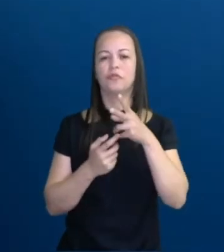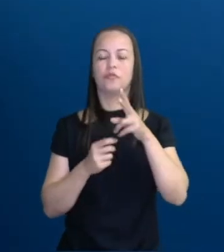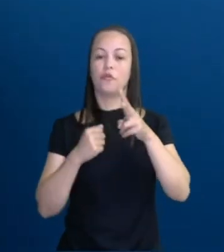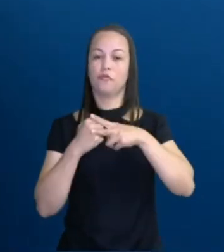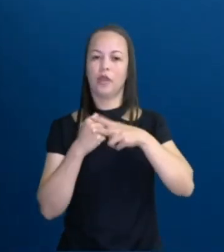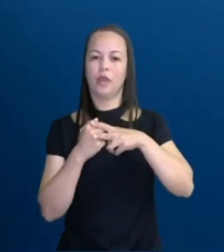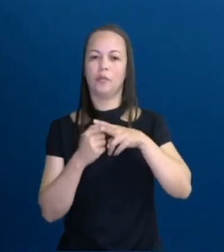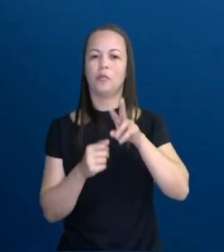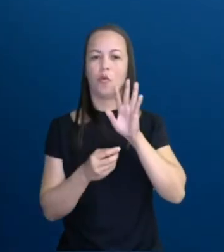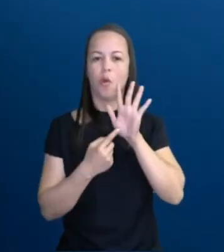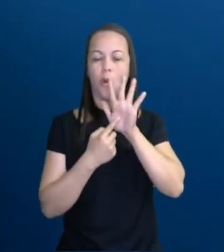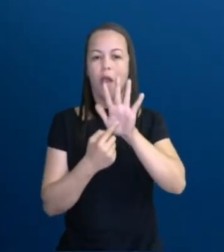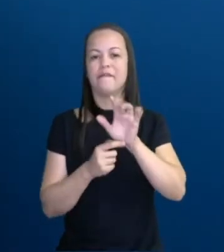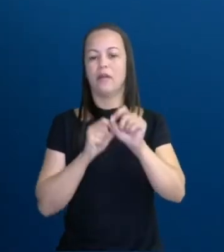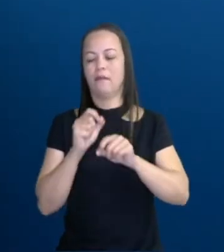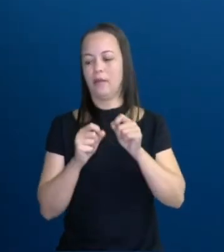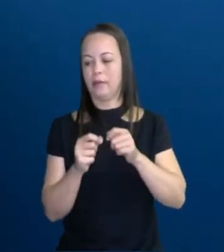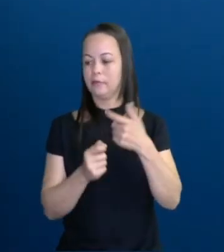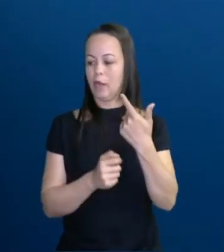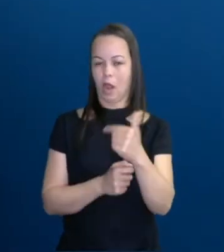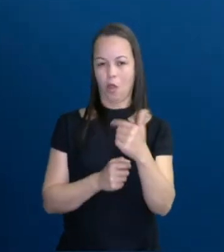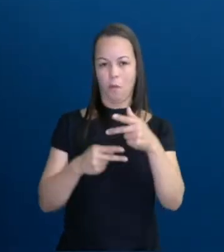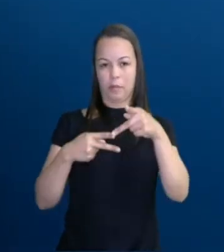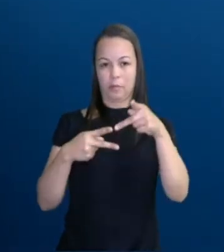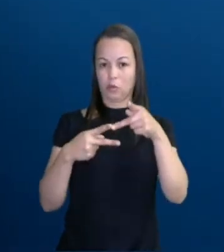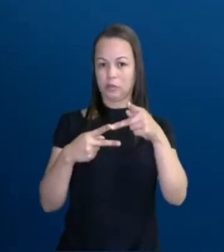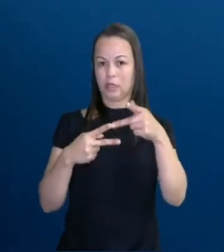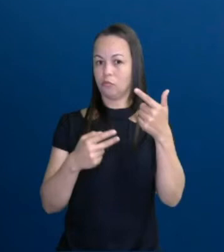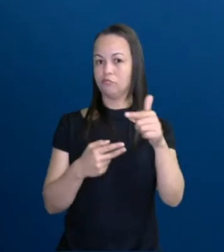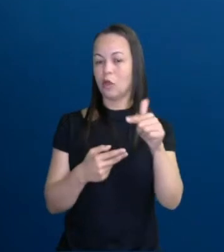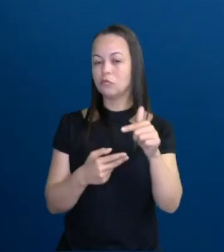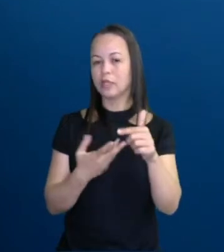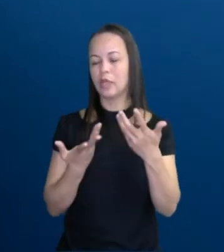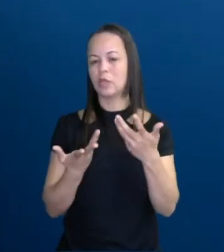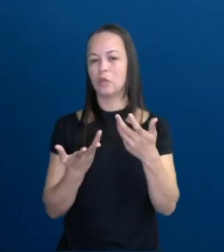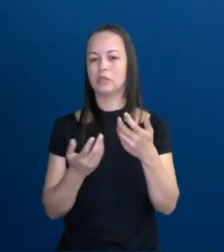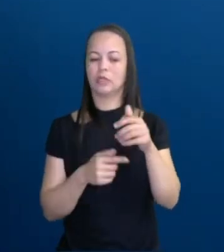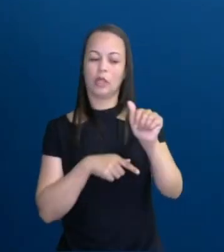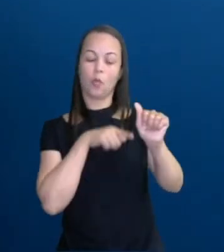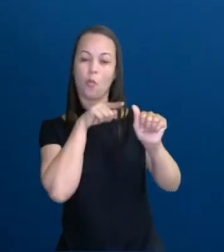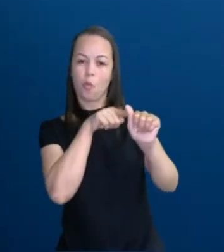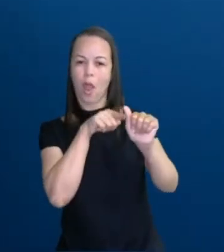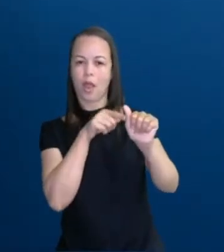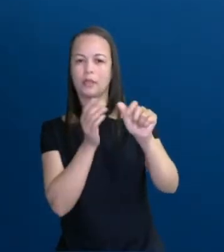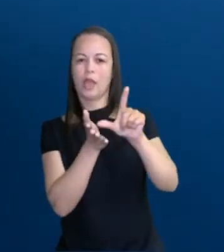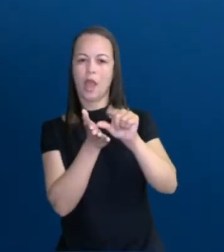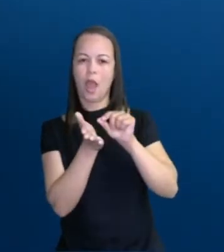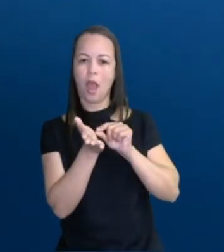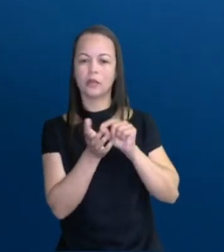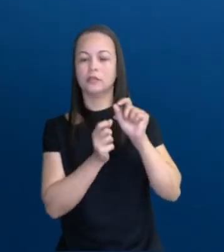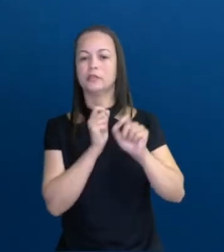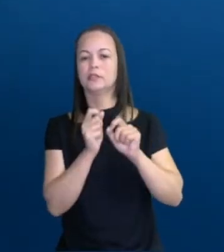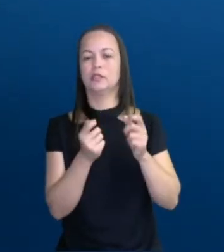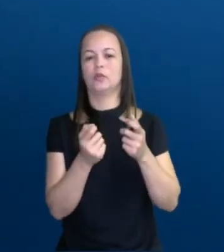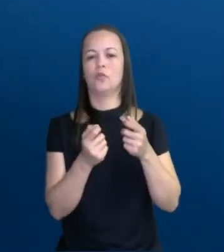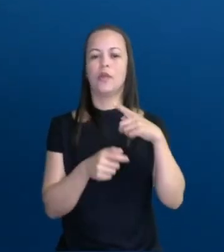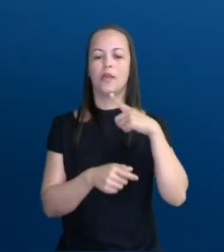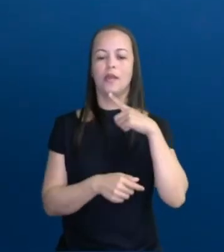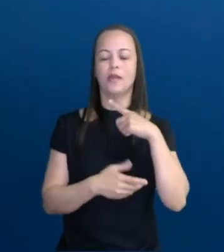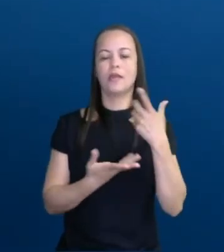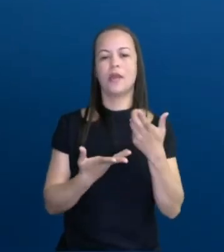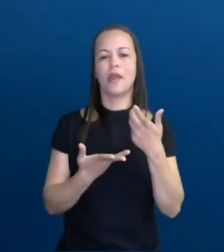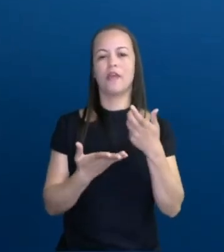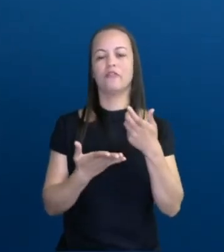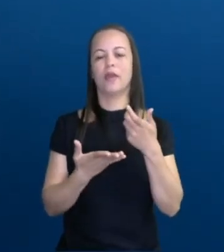não aparece nenhuma preposição, aparece um artigo, o artigo a. Então, esse verbo ele é